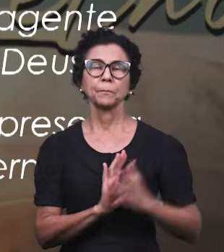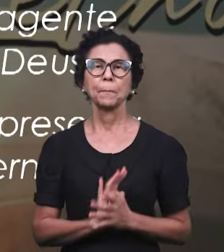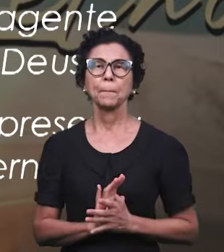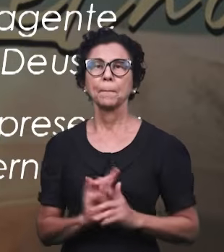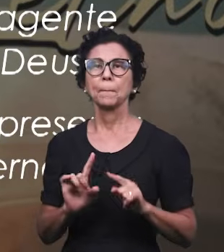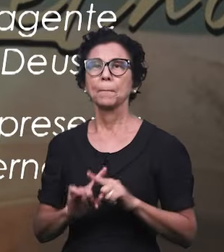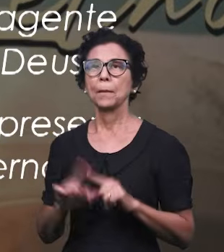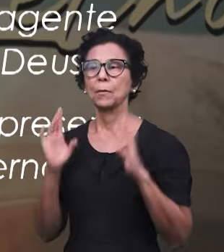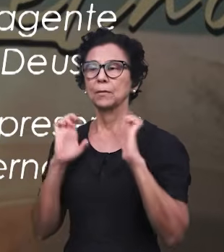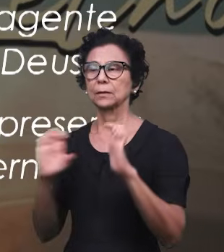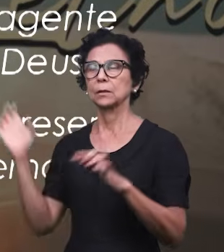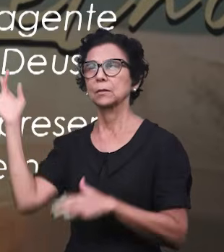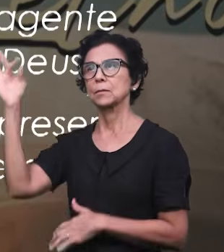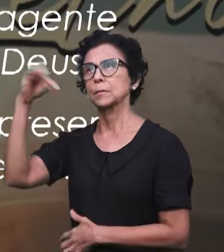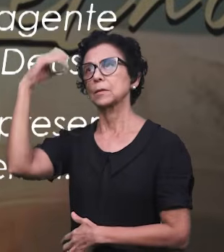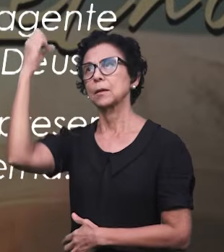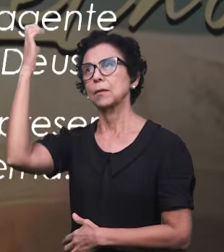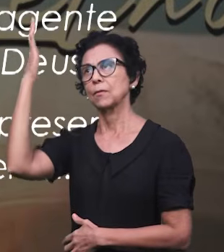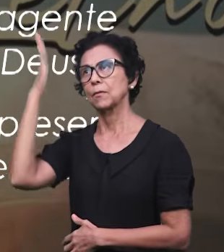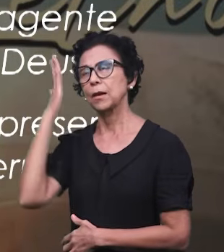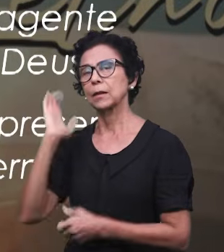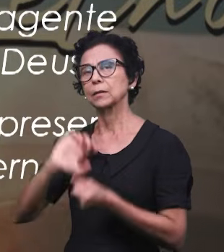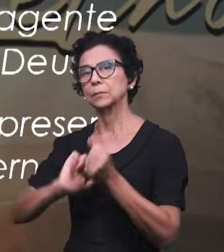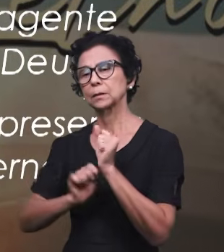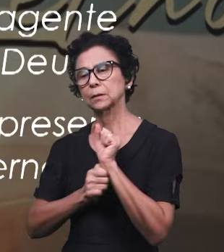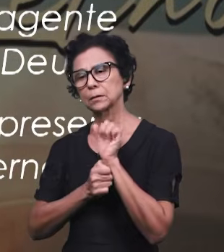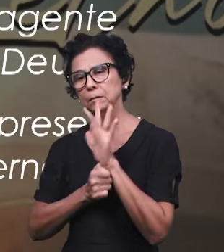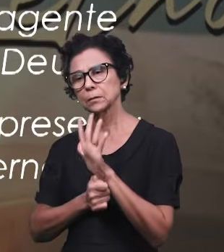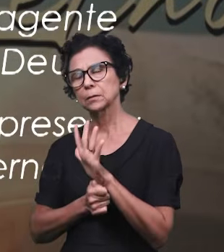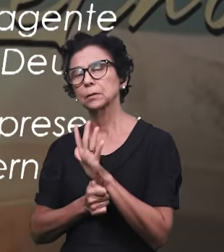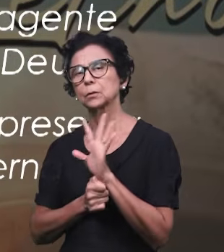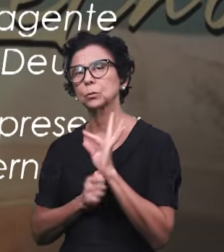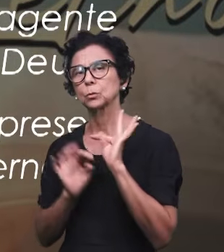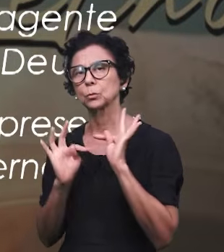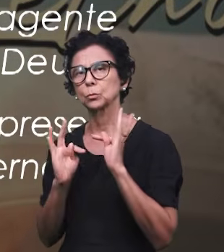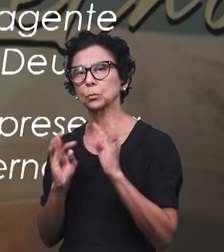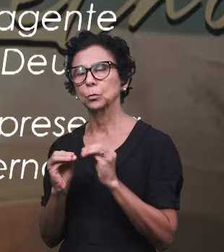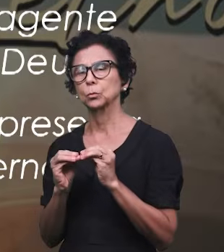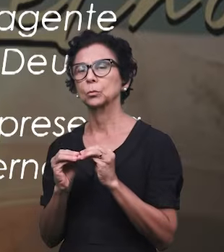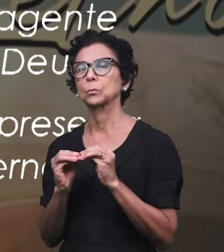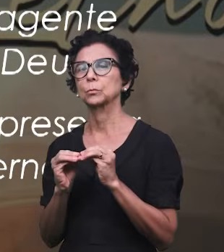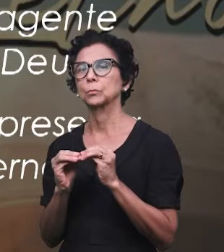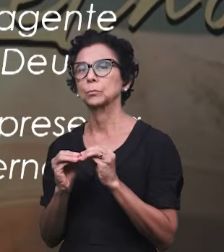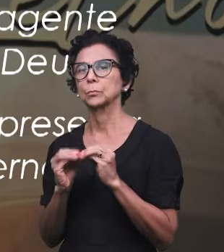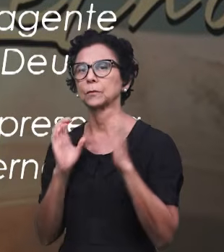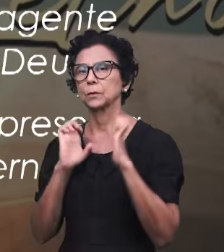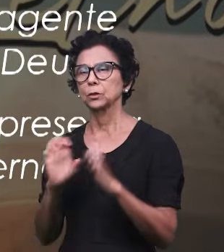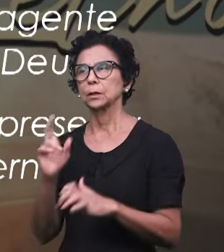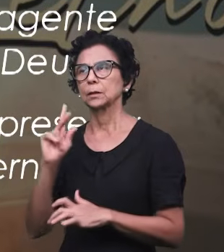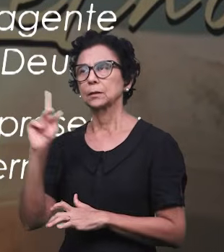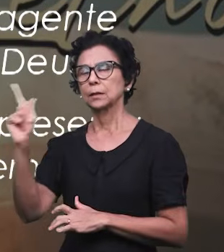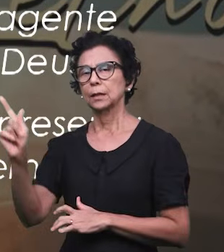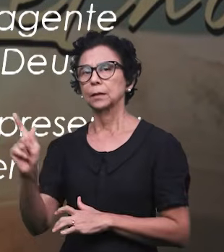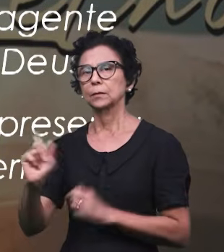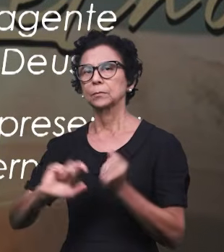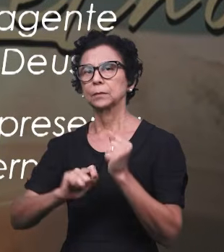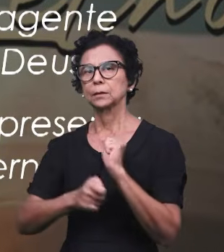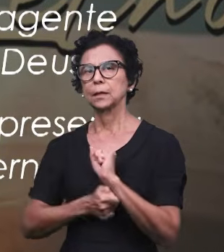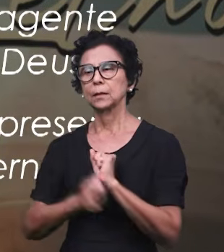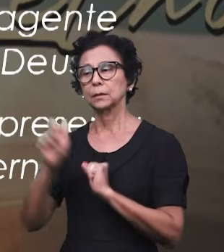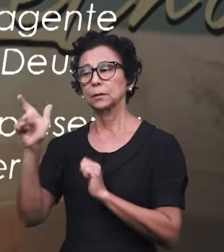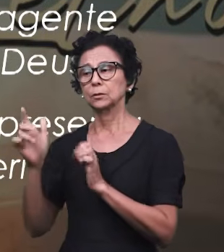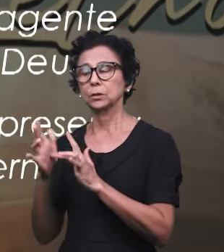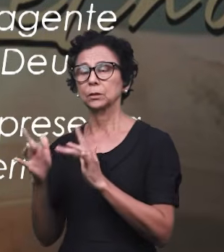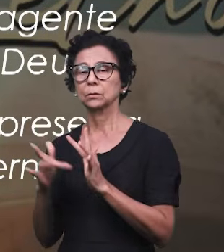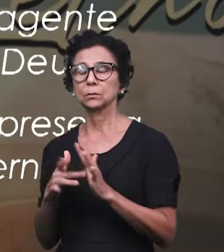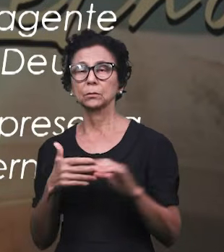quem revela os mistérios, aquilo que está oculto, e o mistério do Evangelho Eterno é Jesus. O cristianismo